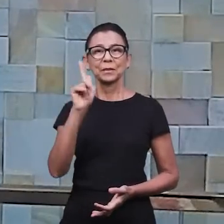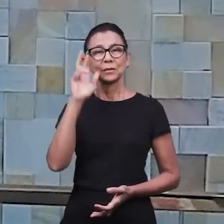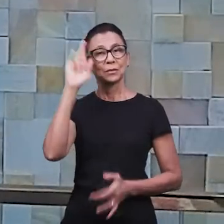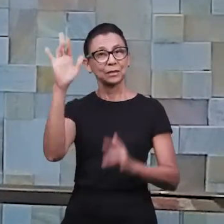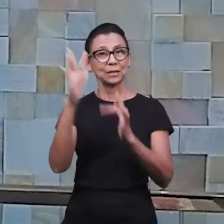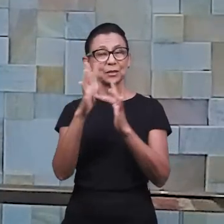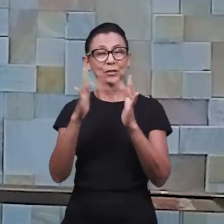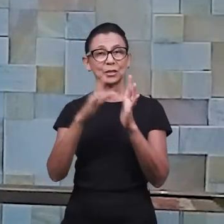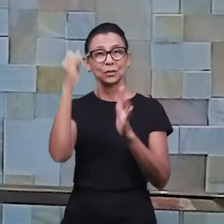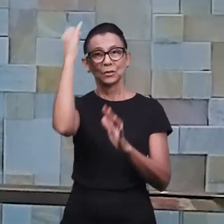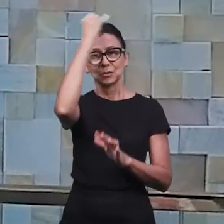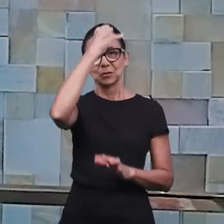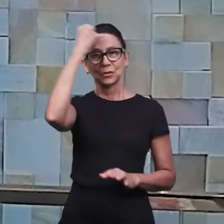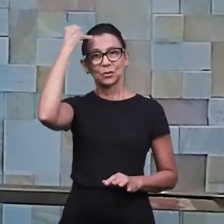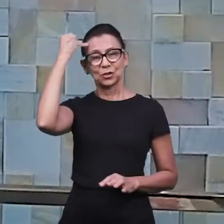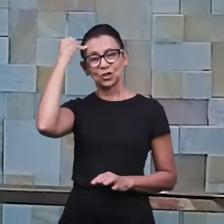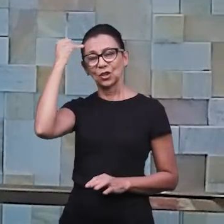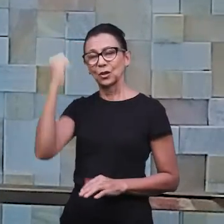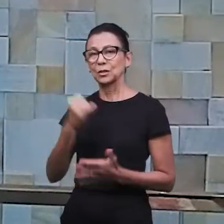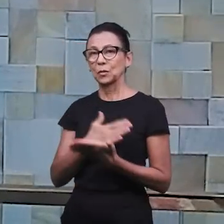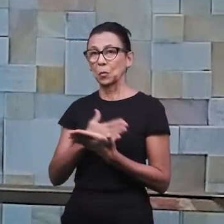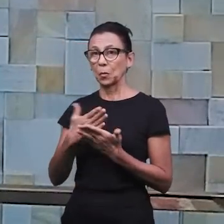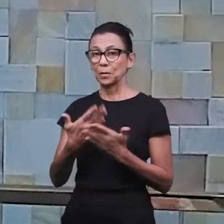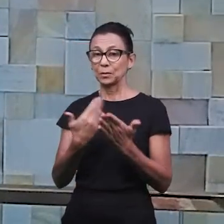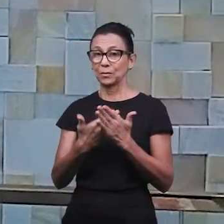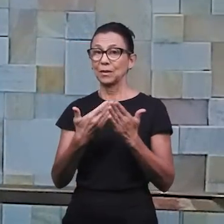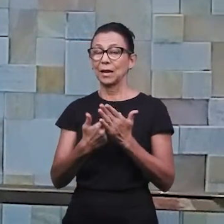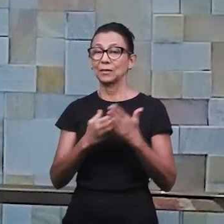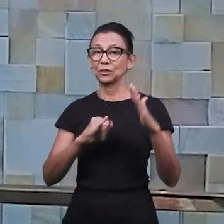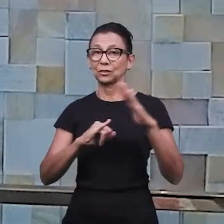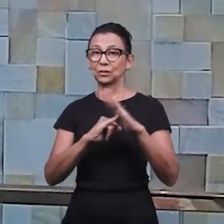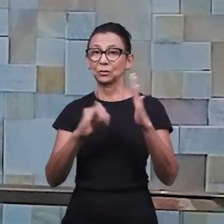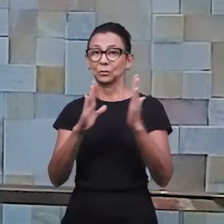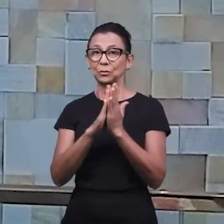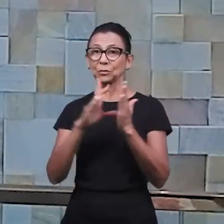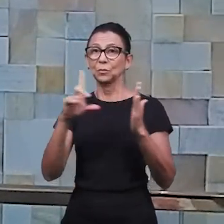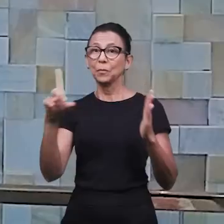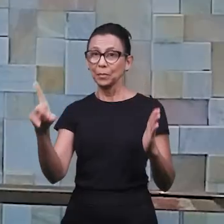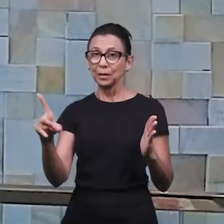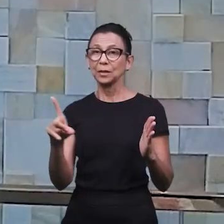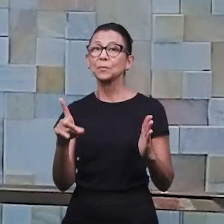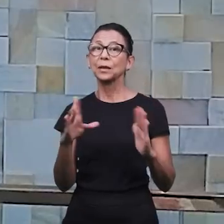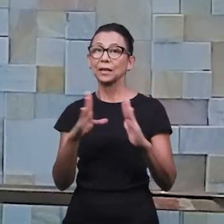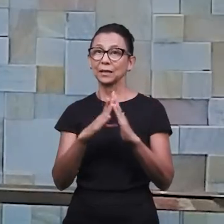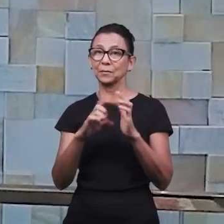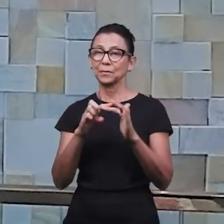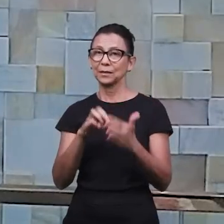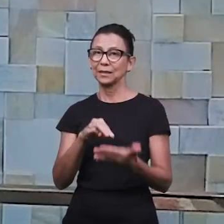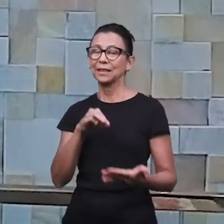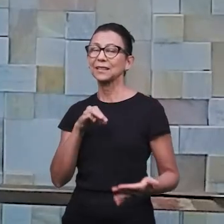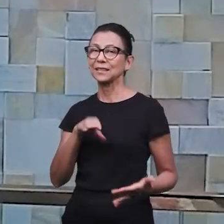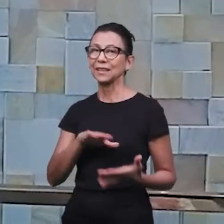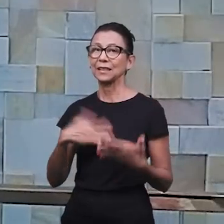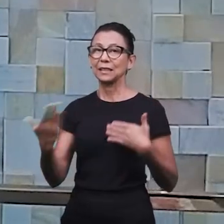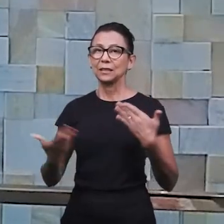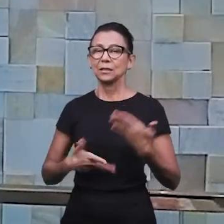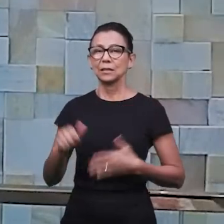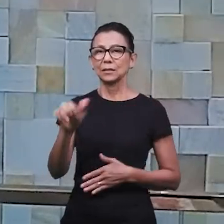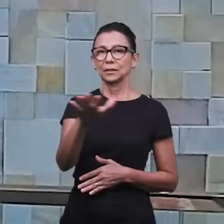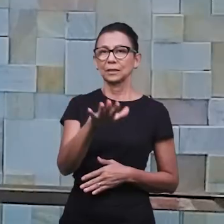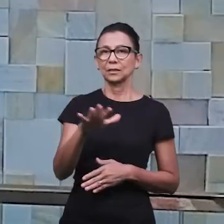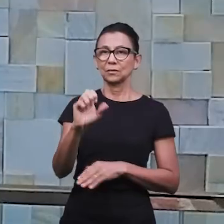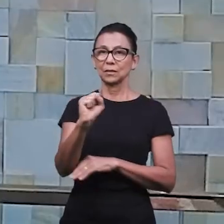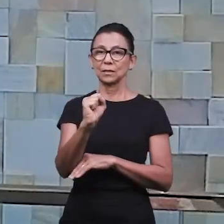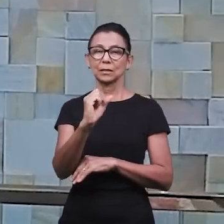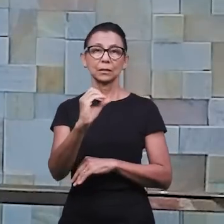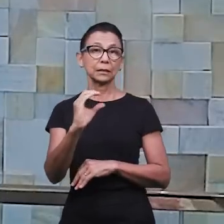Jesus, Jorge. Iniciaram as aulas do Instituto Bíblico da Igreja Cristã Maranata. E os servos da região de Santa